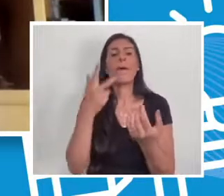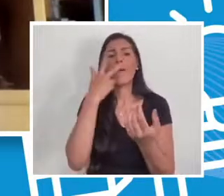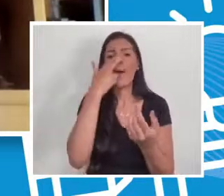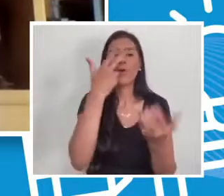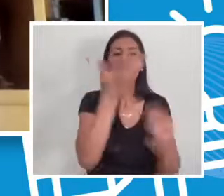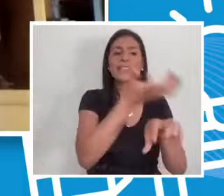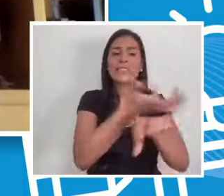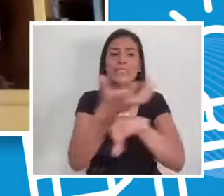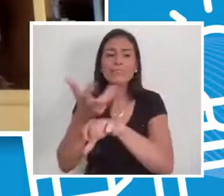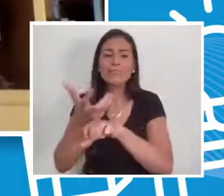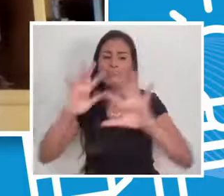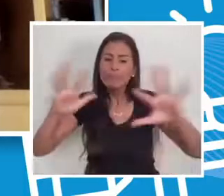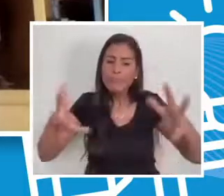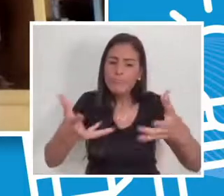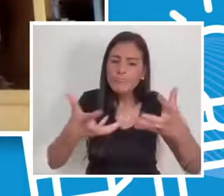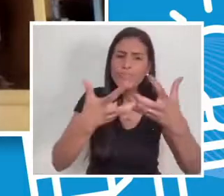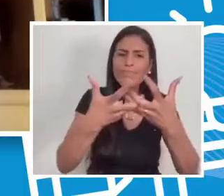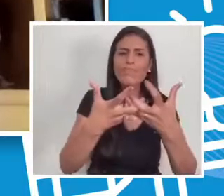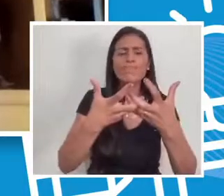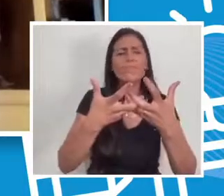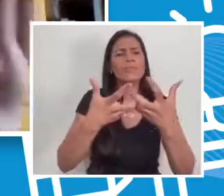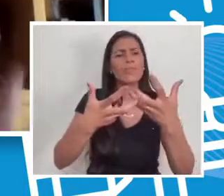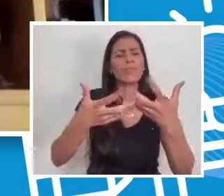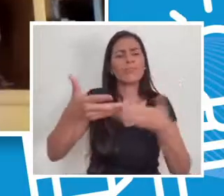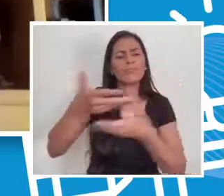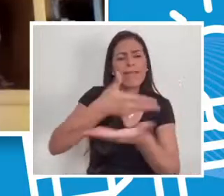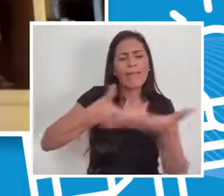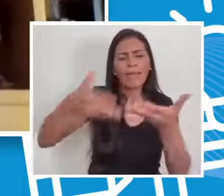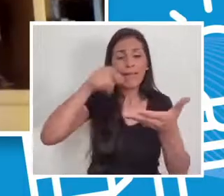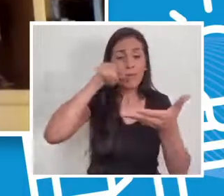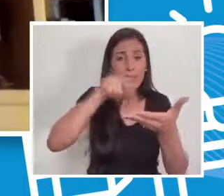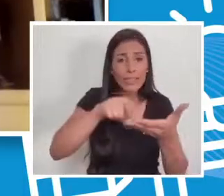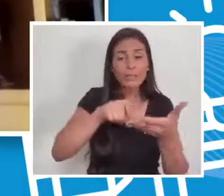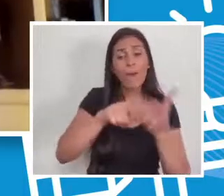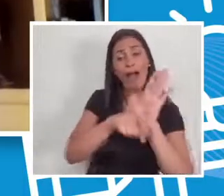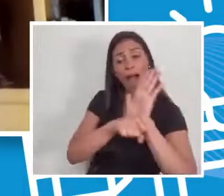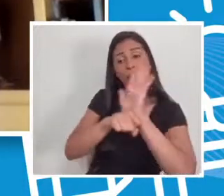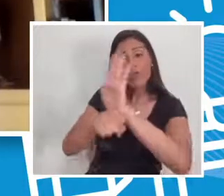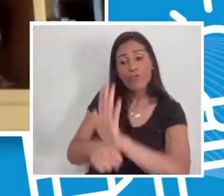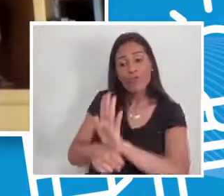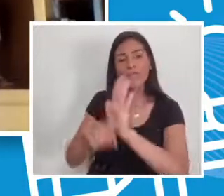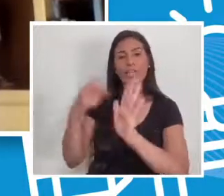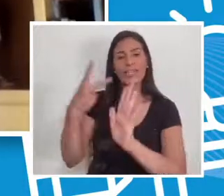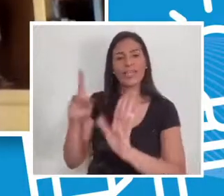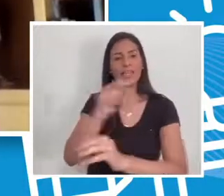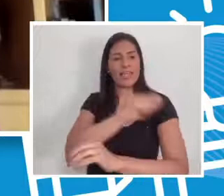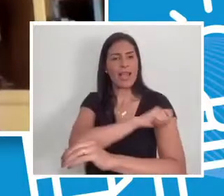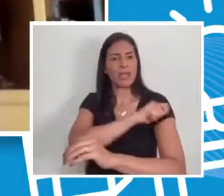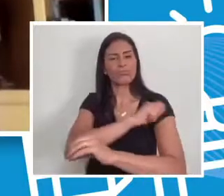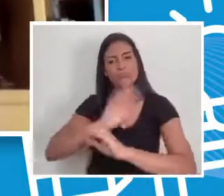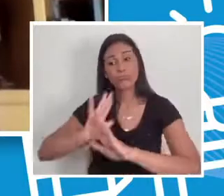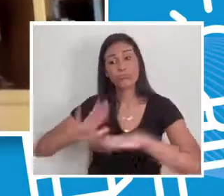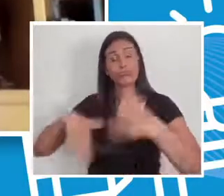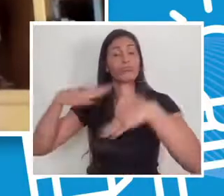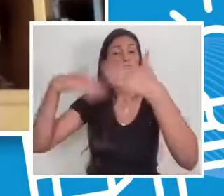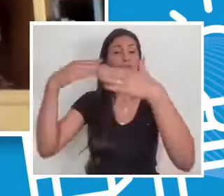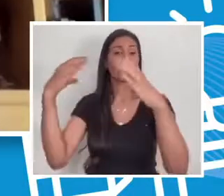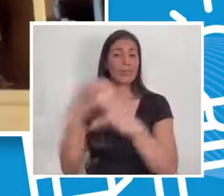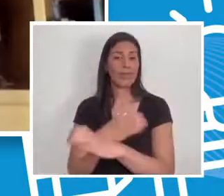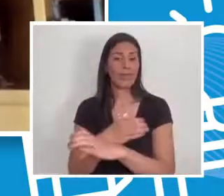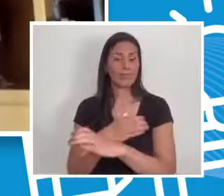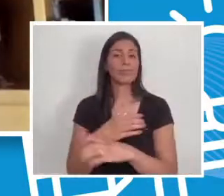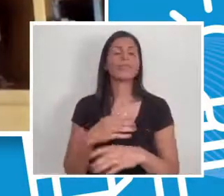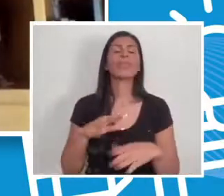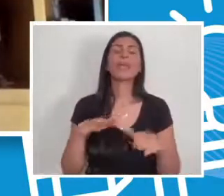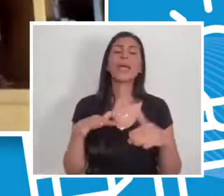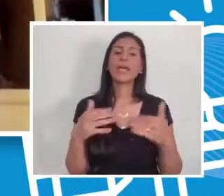que influenciem fortemente o desenvolvimento integral desses jovens. E uma coisa que é muito importante, e